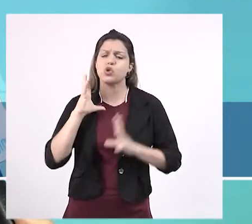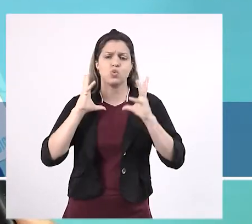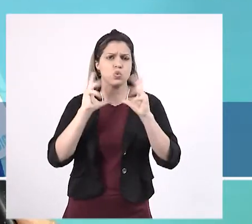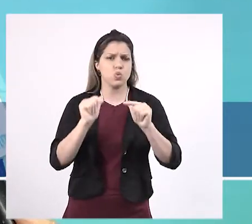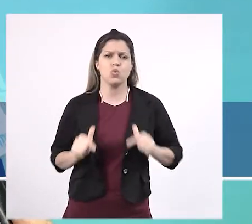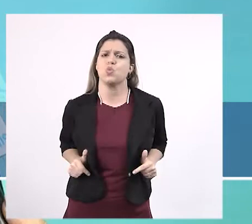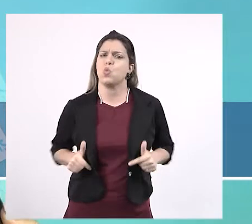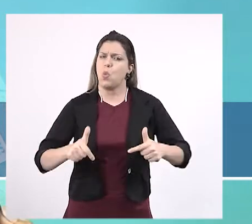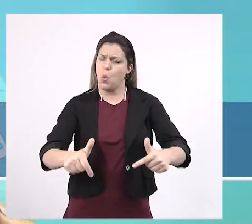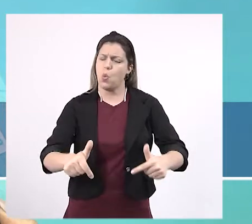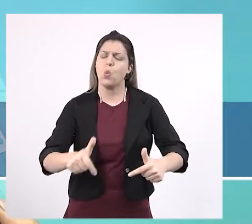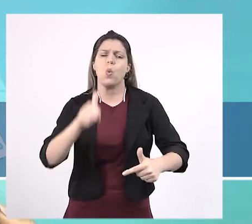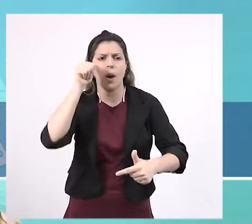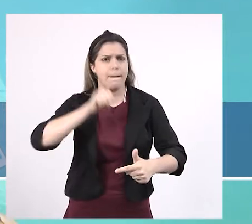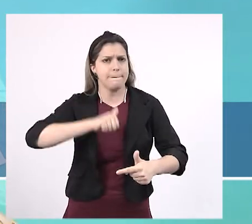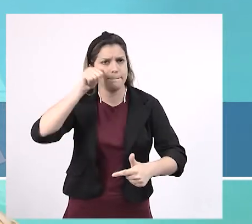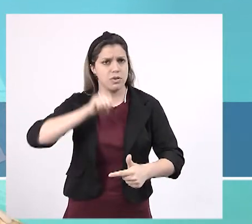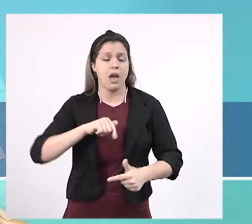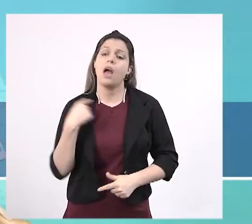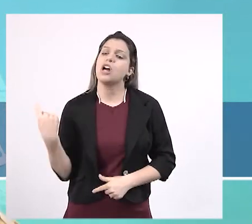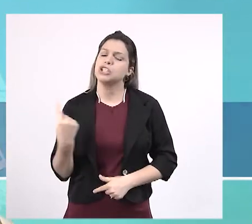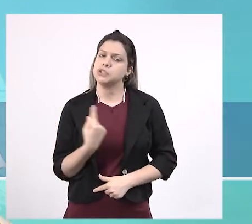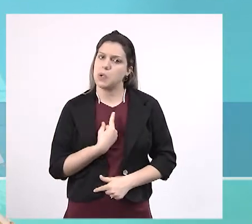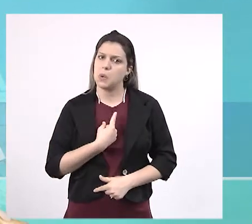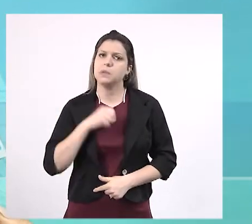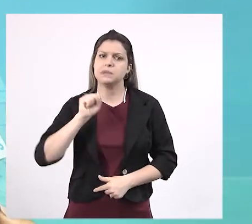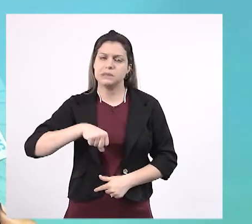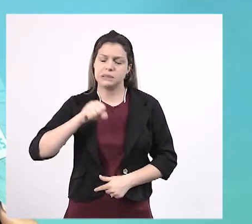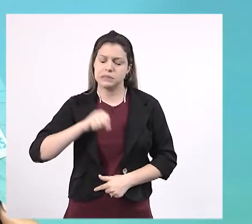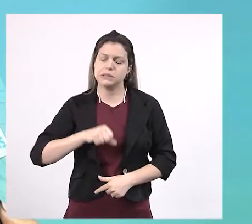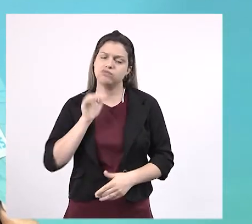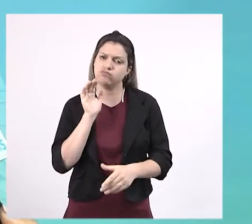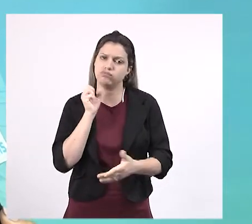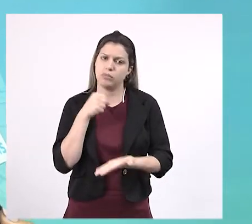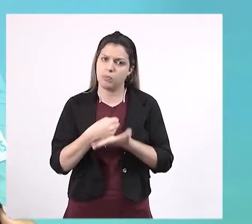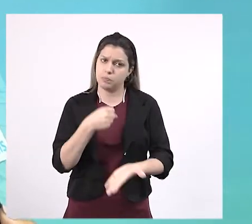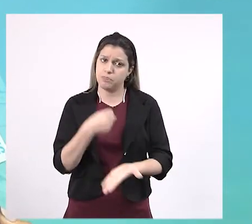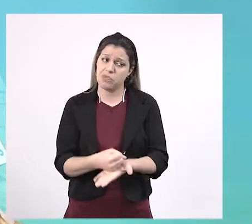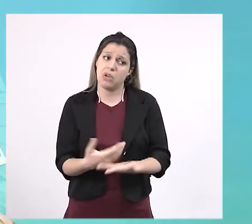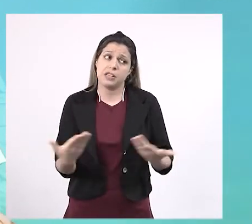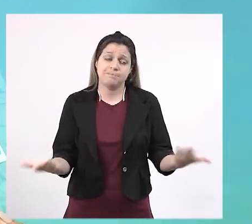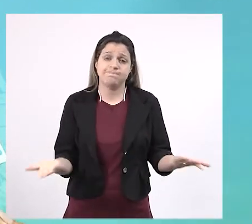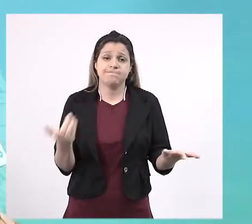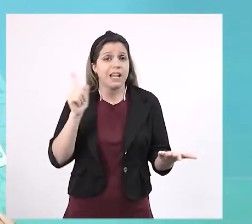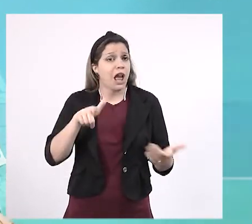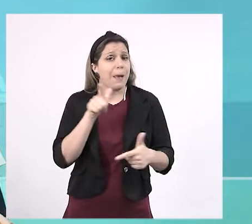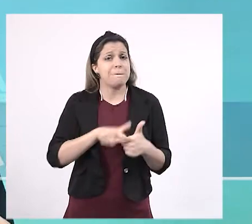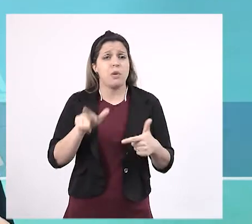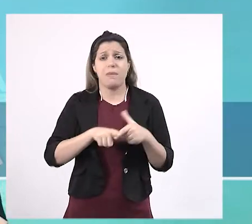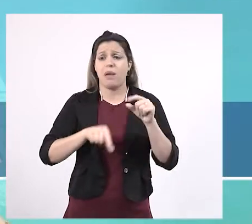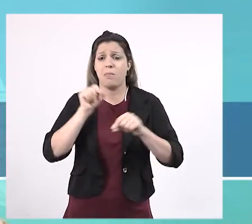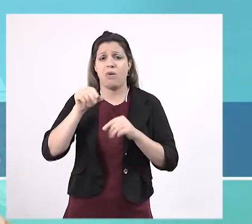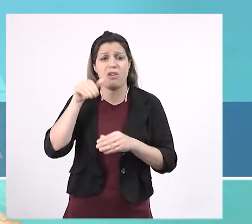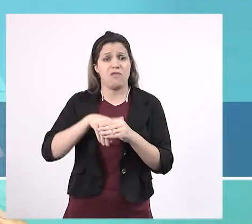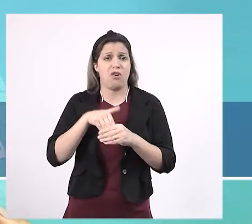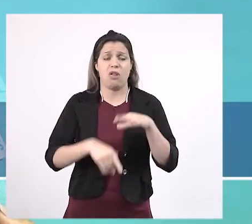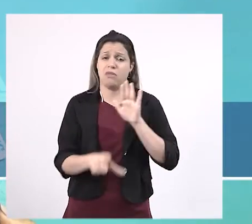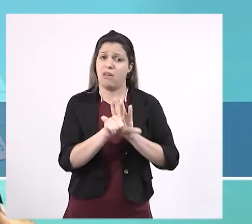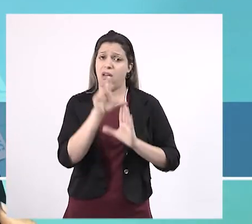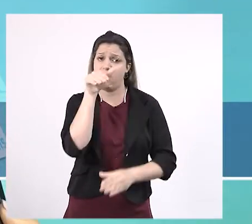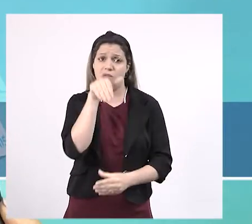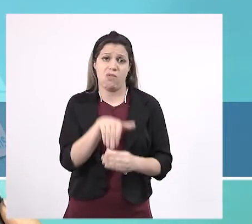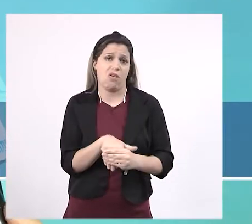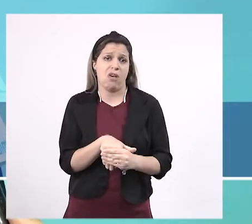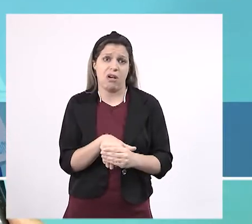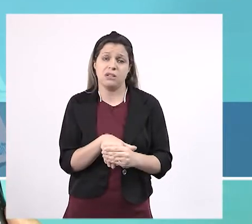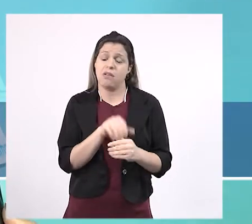Então, todas as batalhas, todas as lutas, a gente protagoniza, infelizmente por um problema eleitoral. A